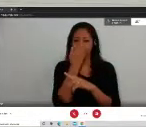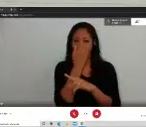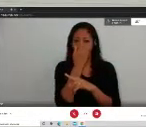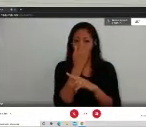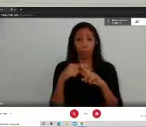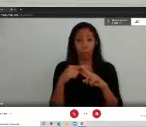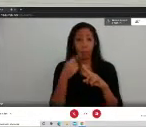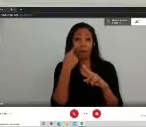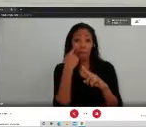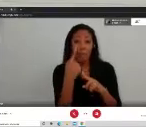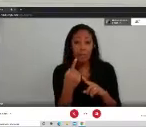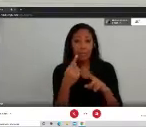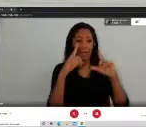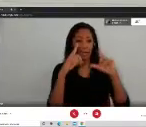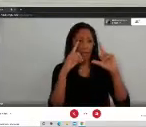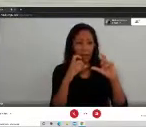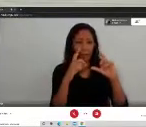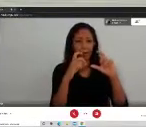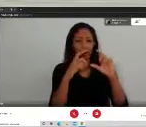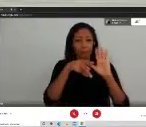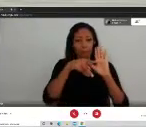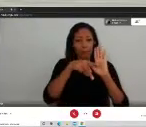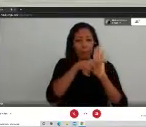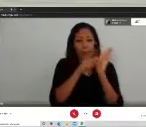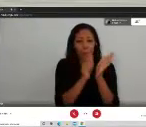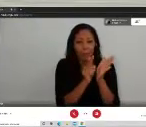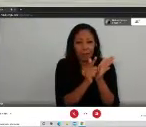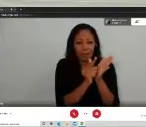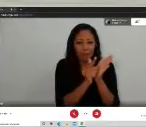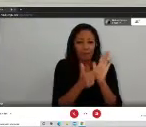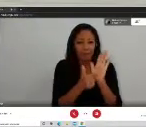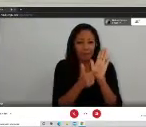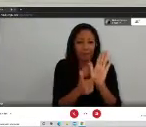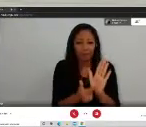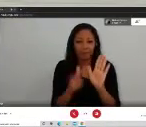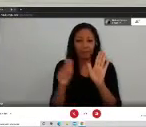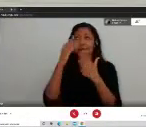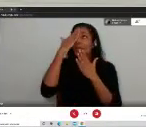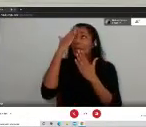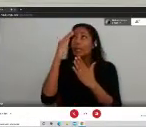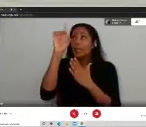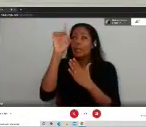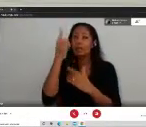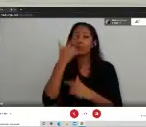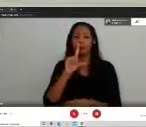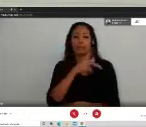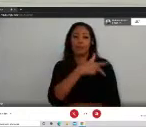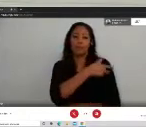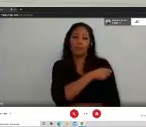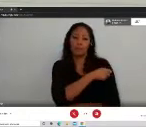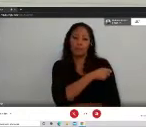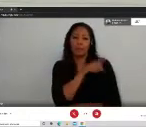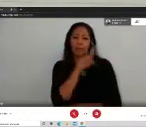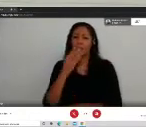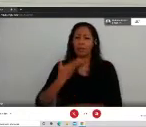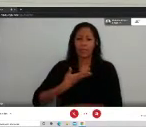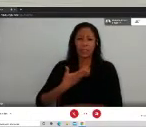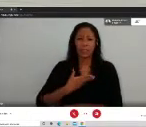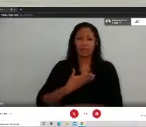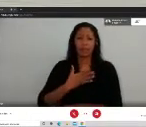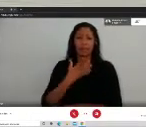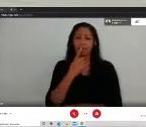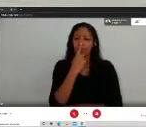de vacinação, ele dando graças a Deus por ter sido vacinado. Um grande amigo meu, um compadre meu, posso até falar, que foi vacinado lá por